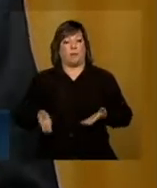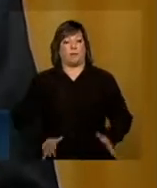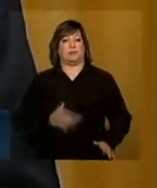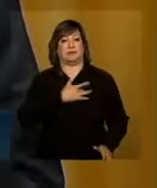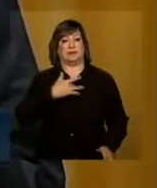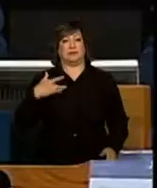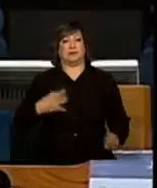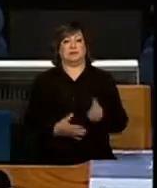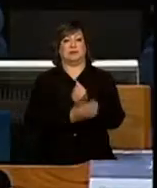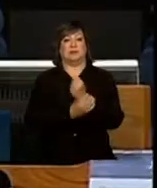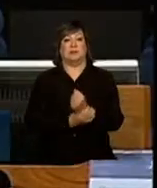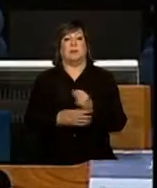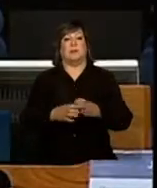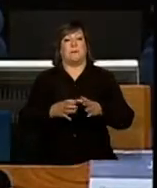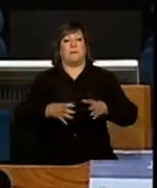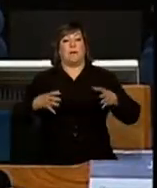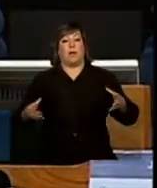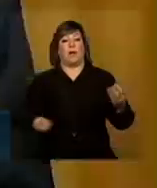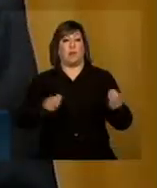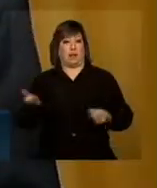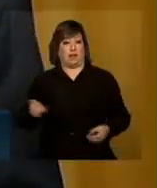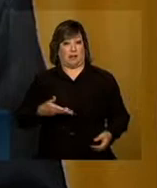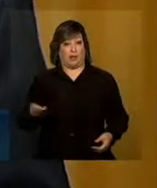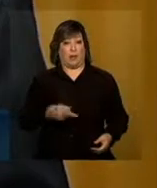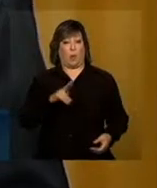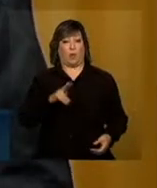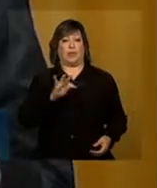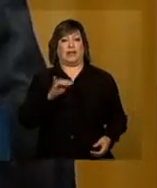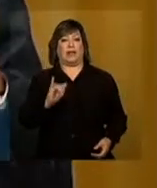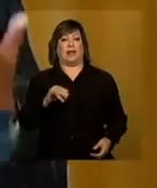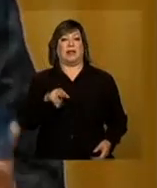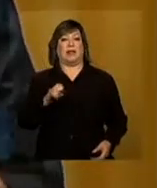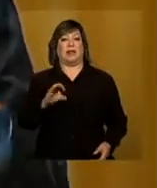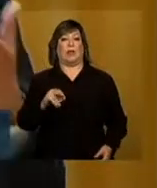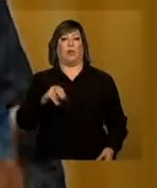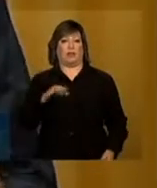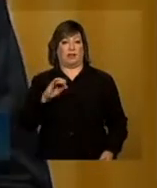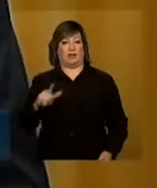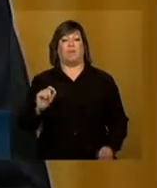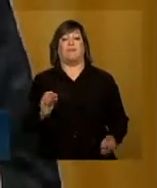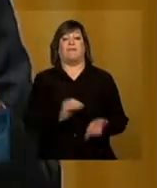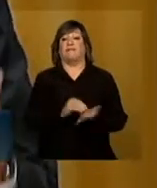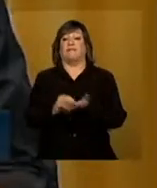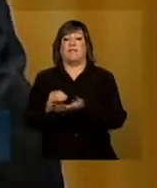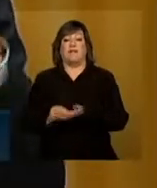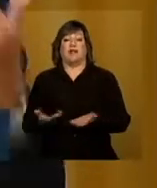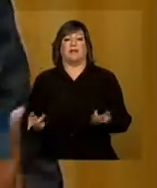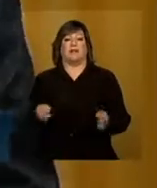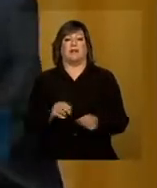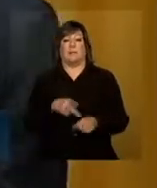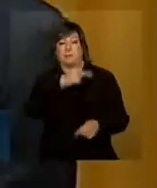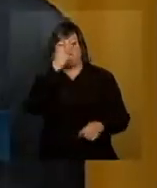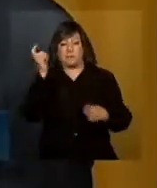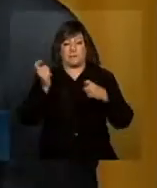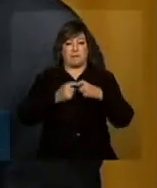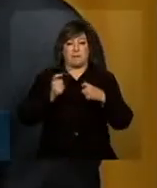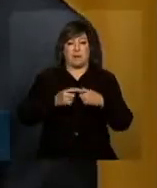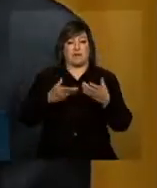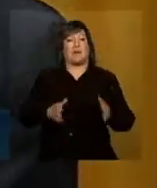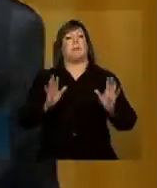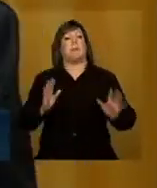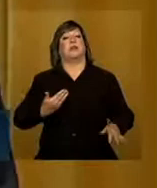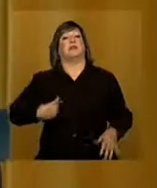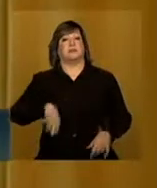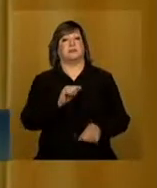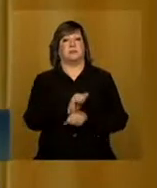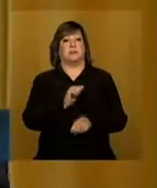saudável, seguro, ampliação veloz de UTIs neonatais, apesar da falta de neonatologistas, de pediatras, mas nós